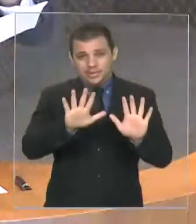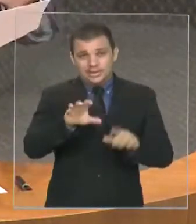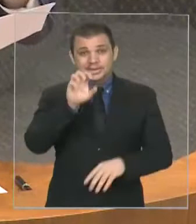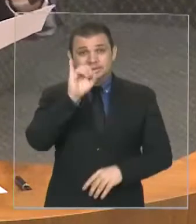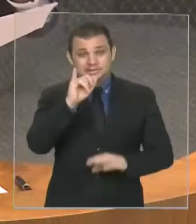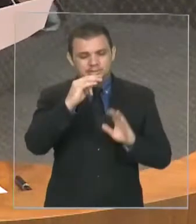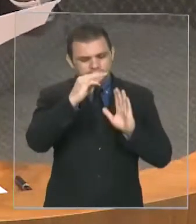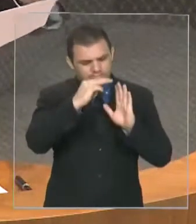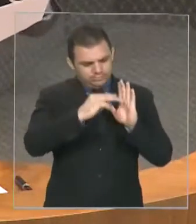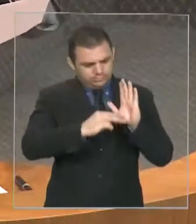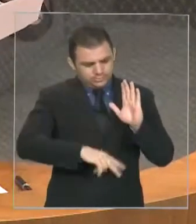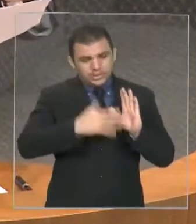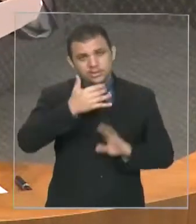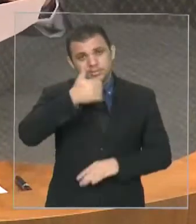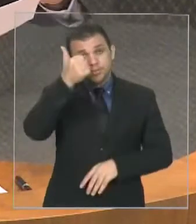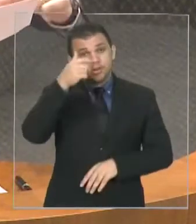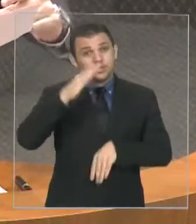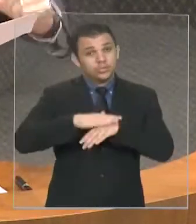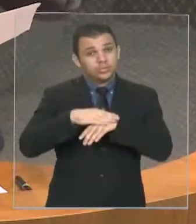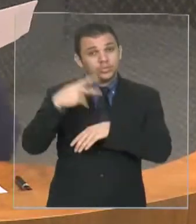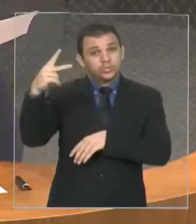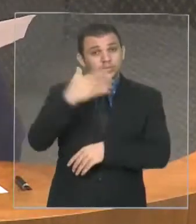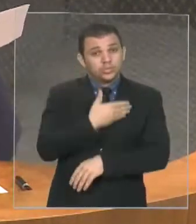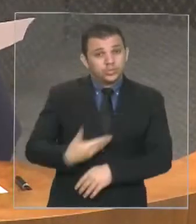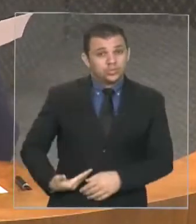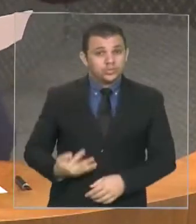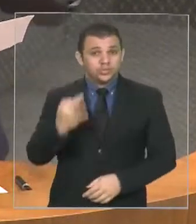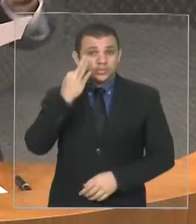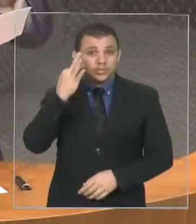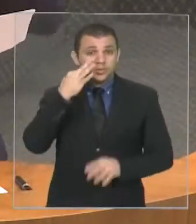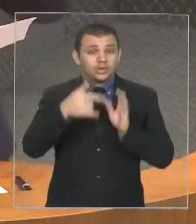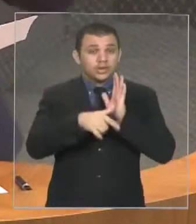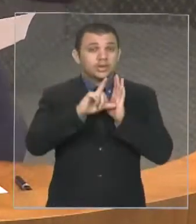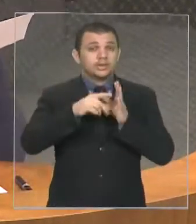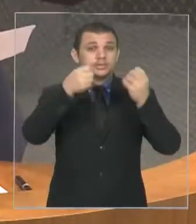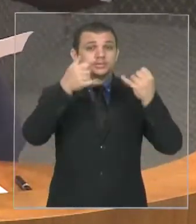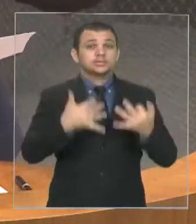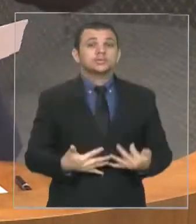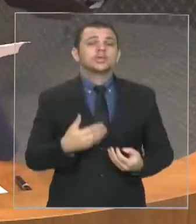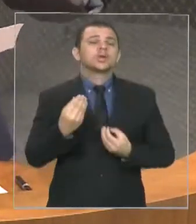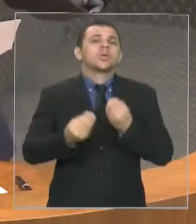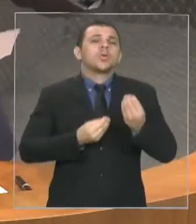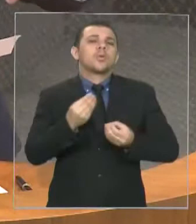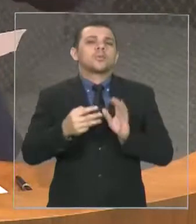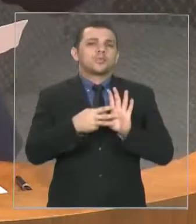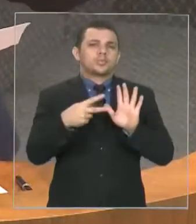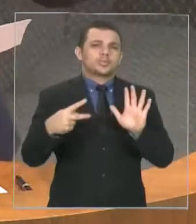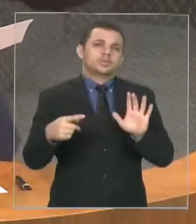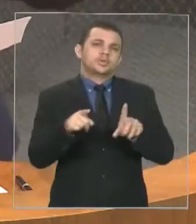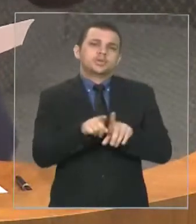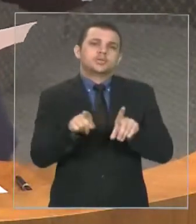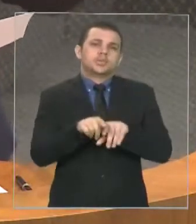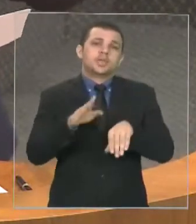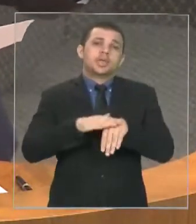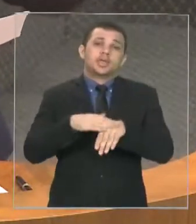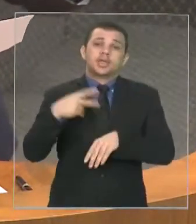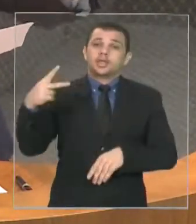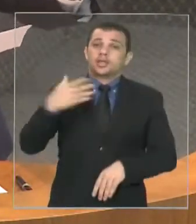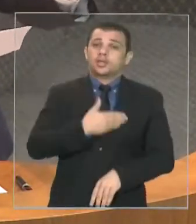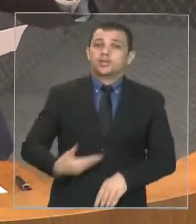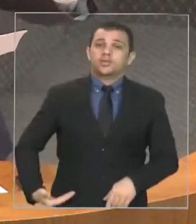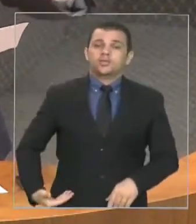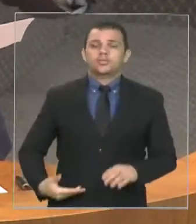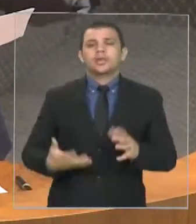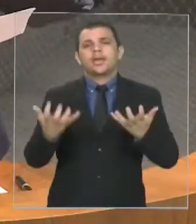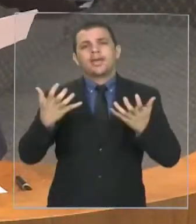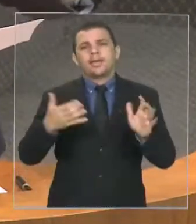do próprio governador, logo acima, que tenta explicar de forma não muito